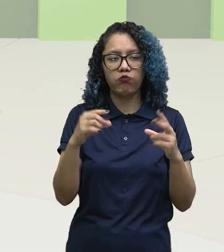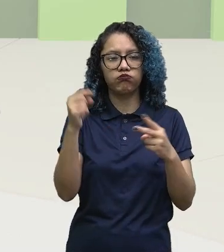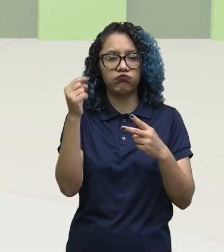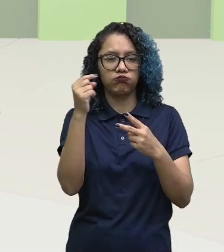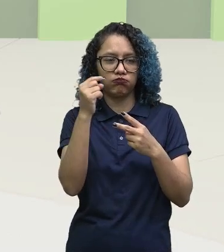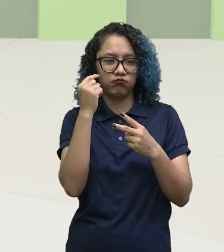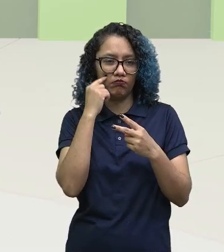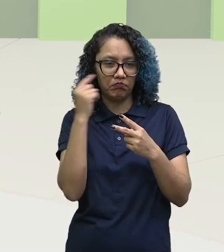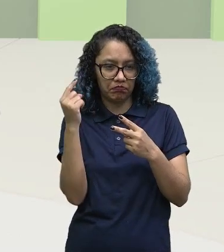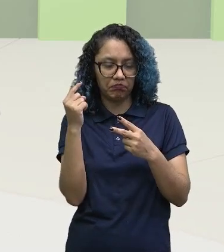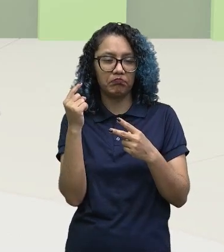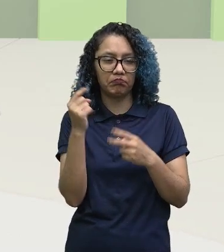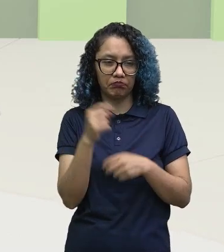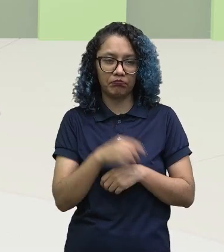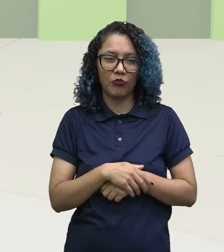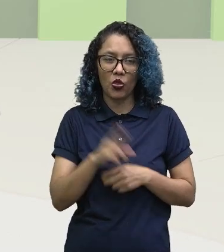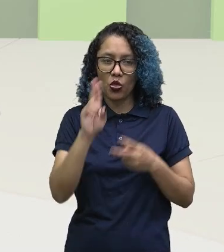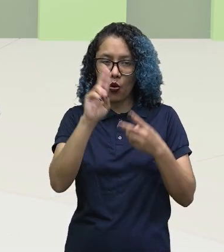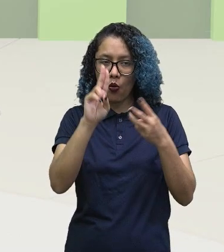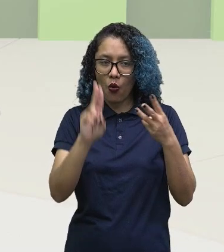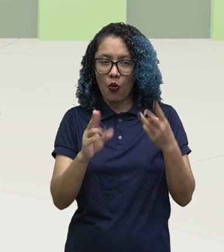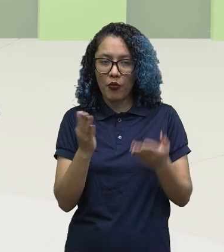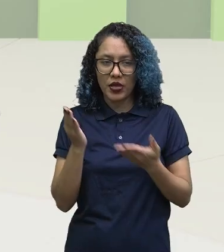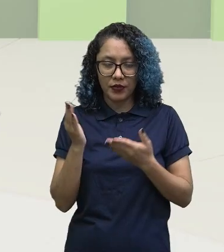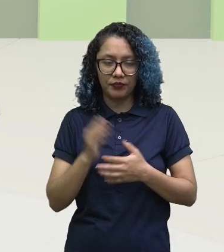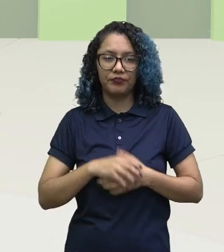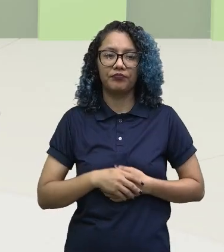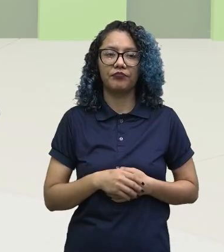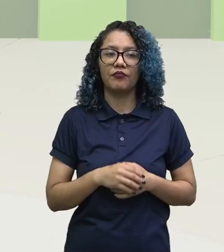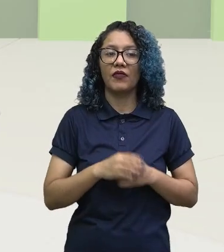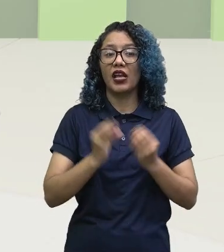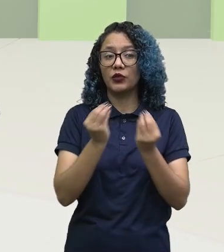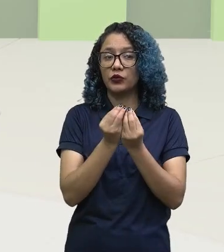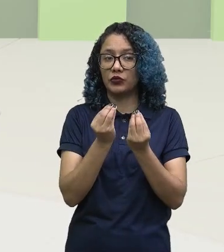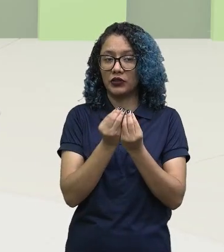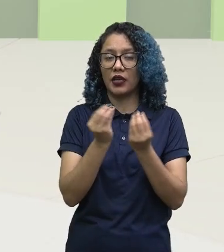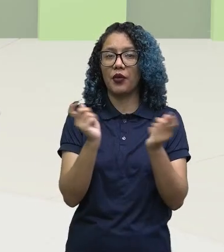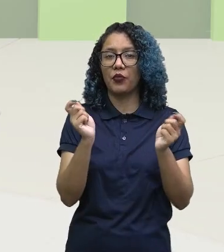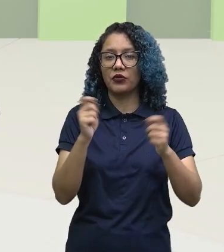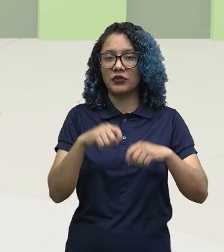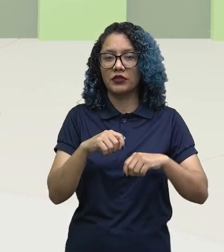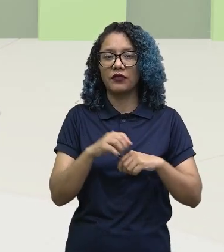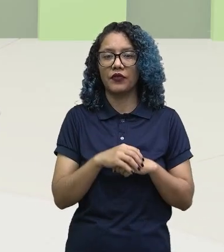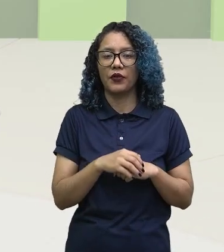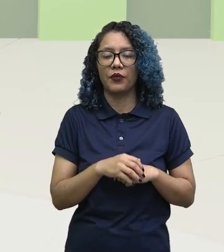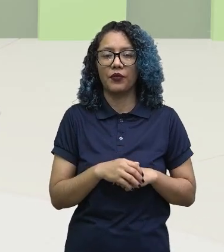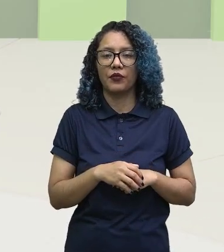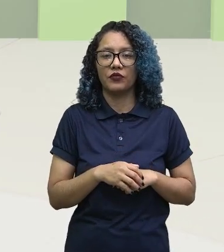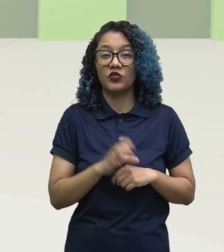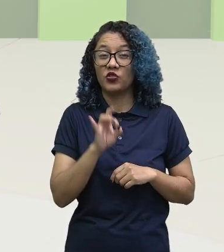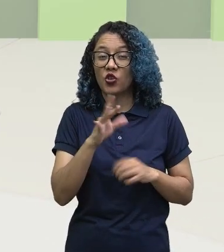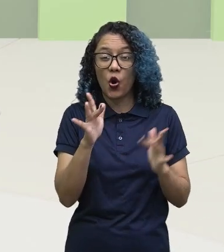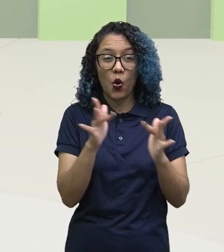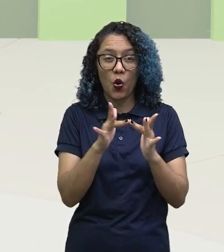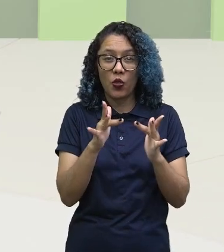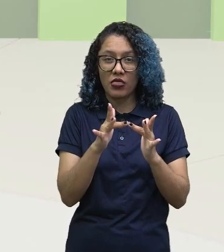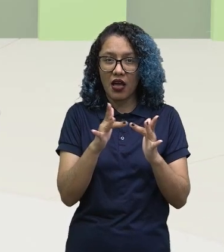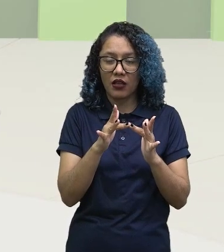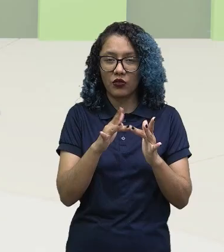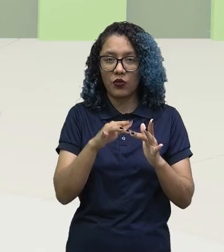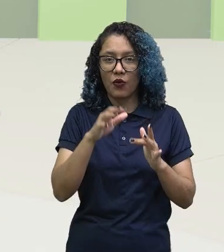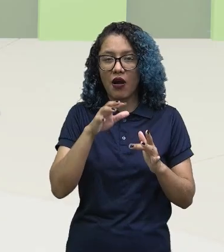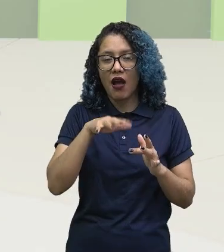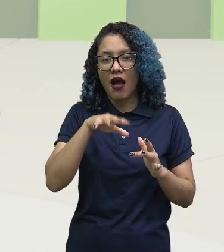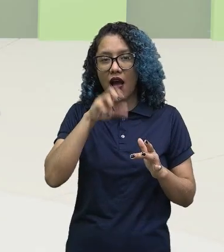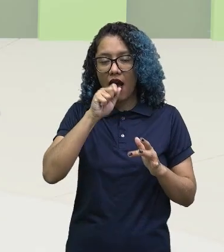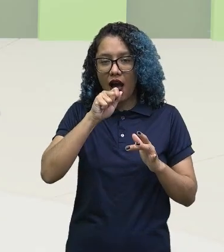reativo, peróxidos orgânicos, ou seja, são substâncias que podem, apenas com contato com o ar,